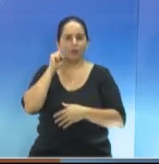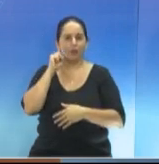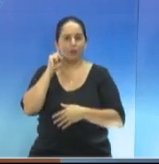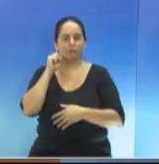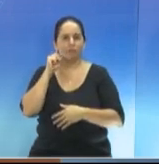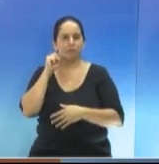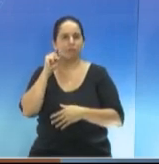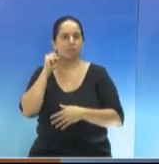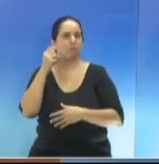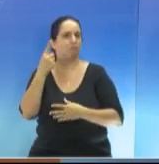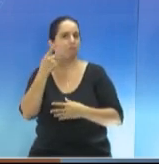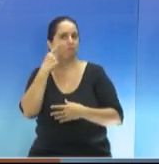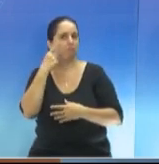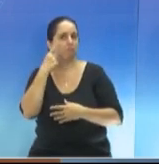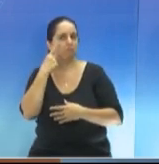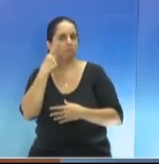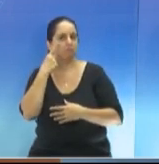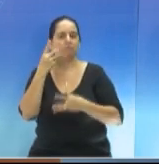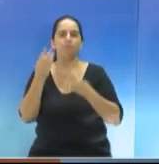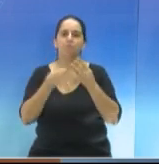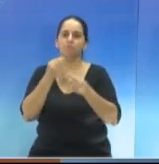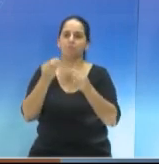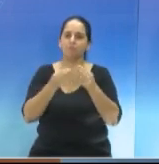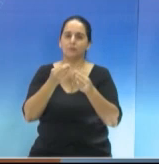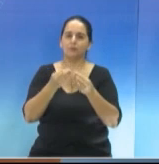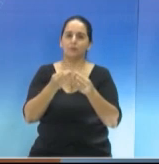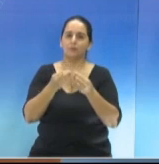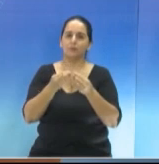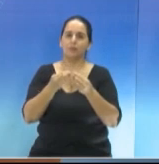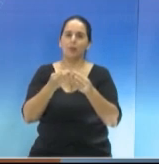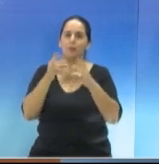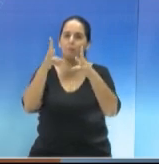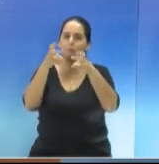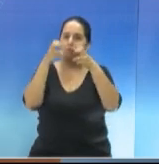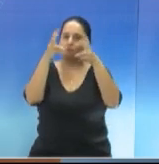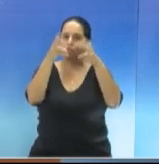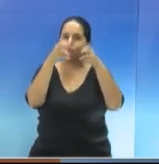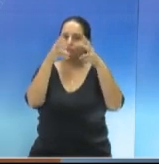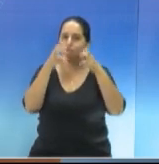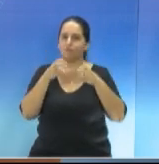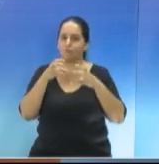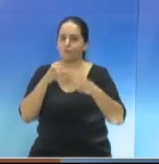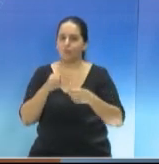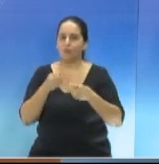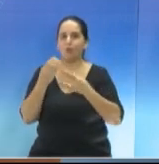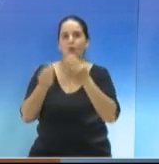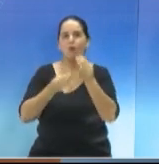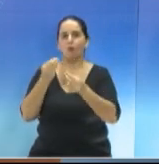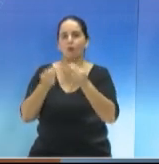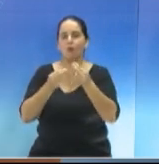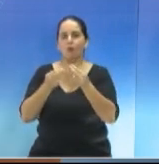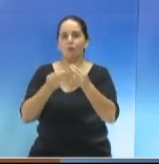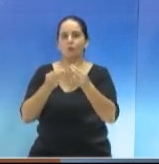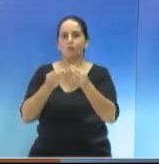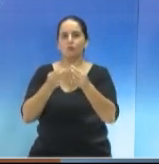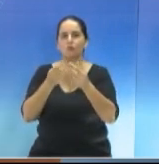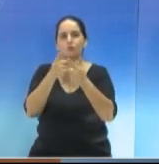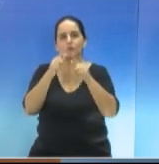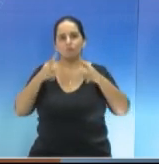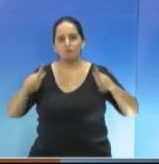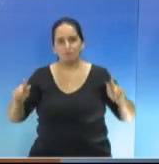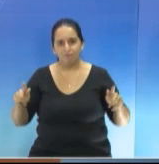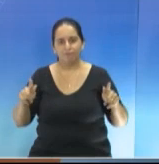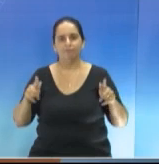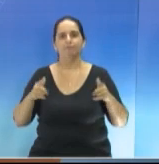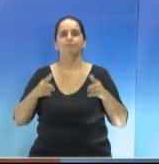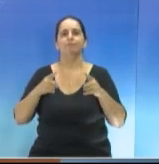agora, vá e ouvir alguns podcasts, né? Os podcasts, eles ajudam bastante a gente a estudar, então, os gêneros